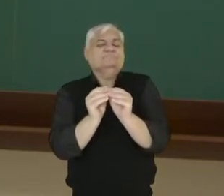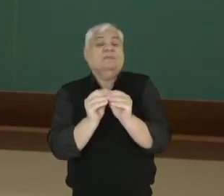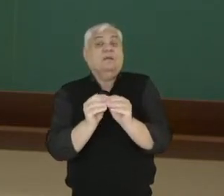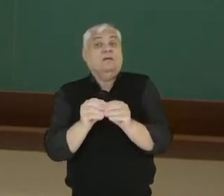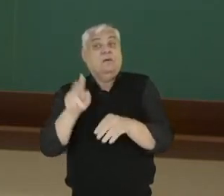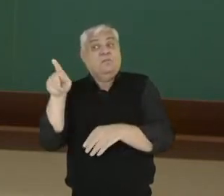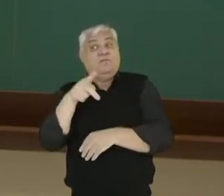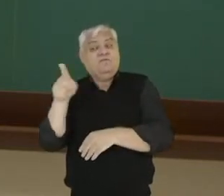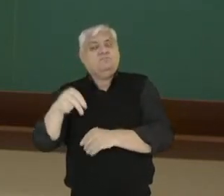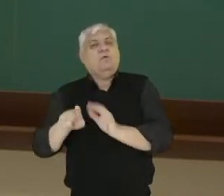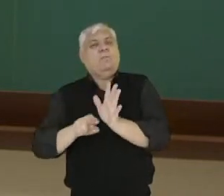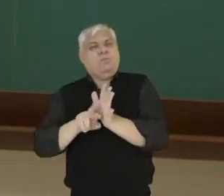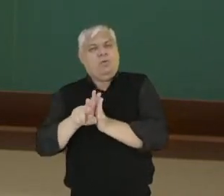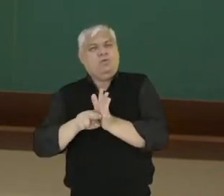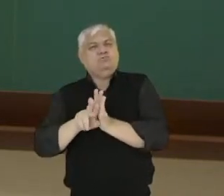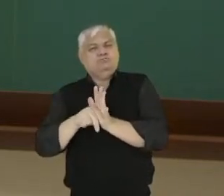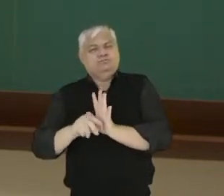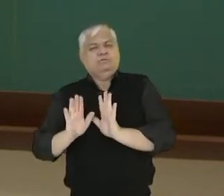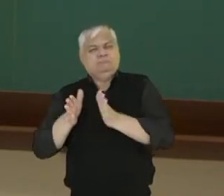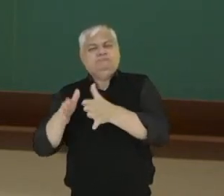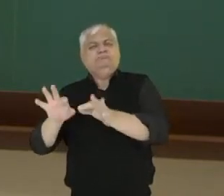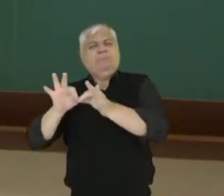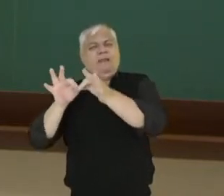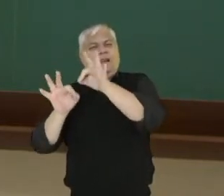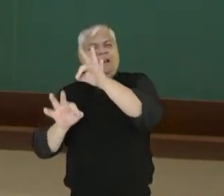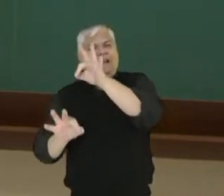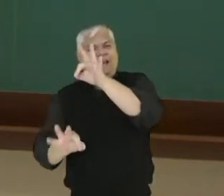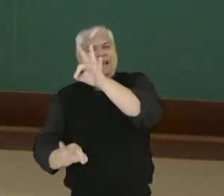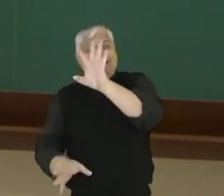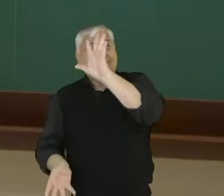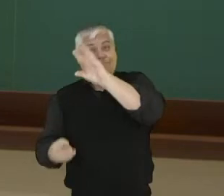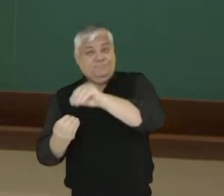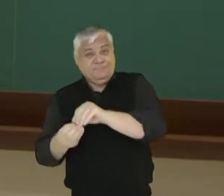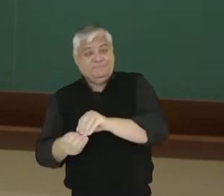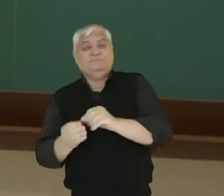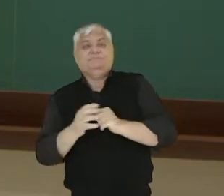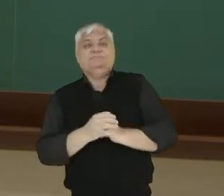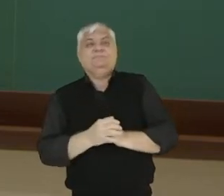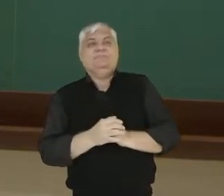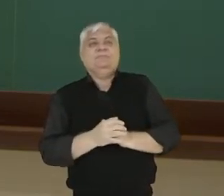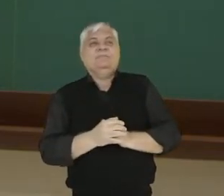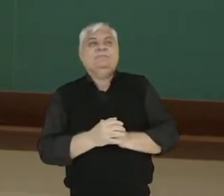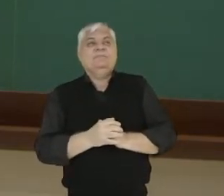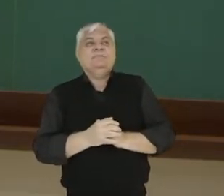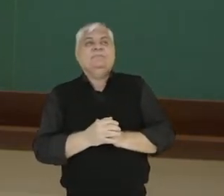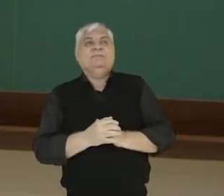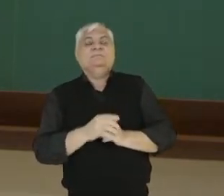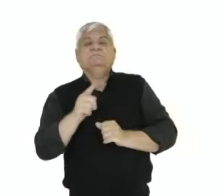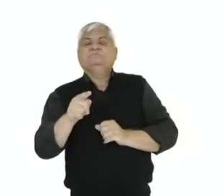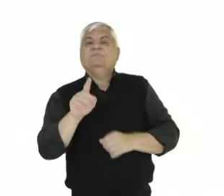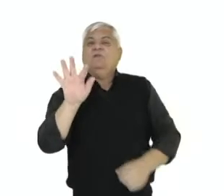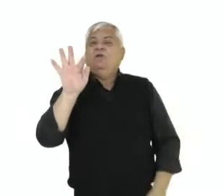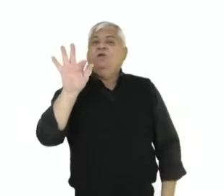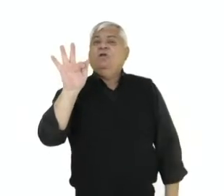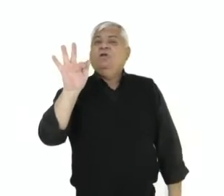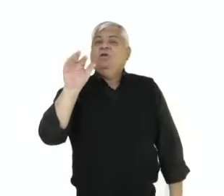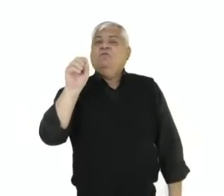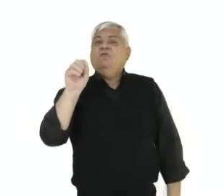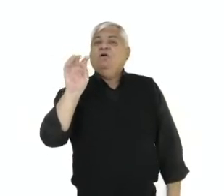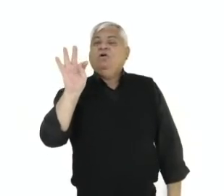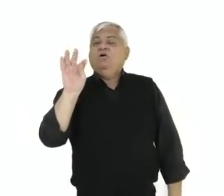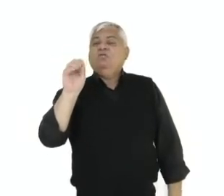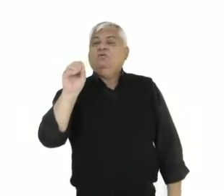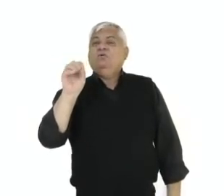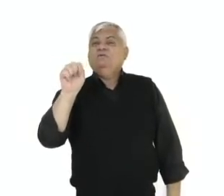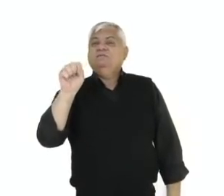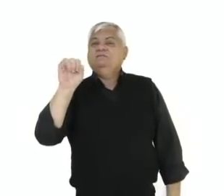ele vai conseguir fazer explicações mais profundas com vocês sobre esse tema, ok? Bem, a fotossíntese. As plantas verdes